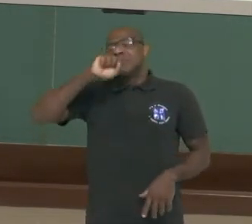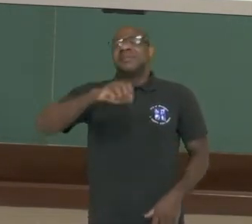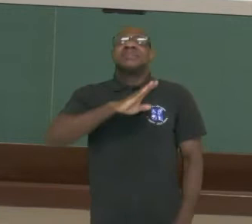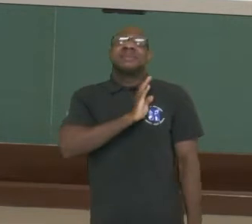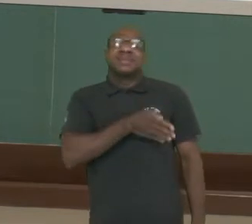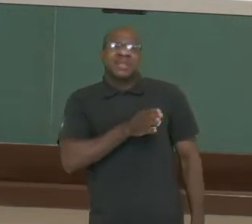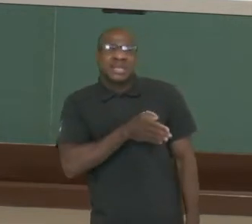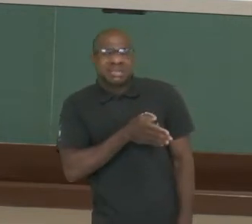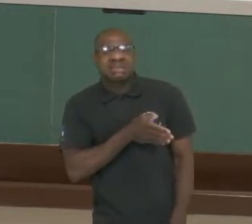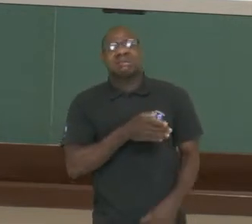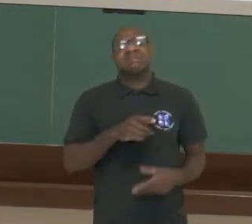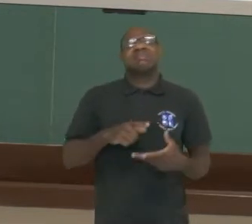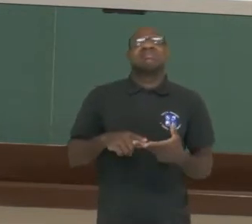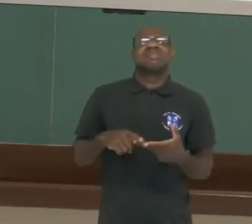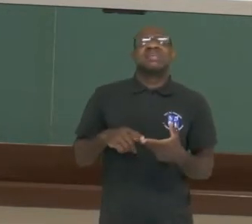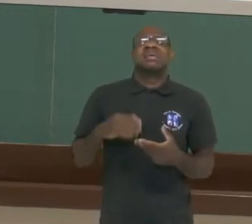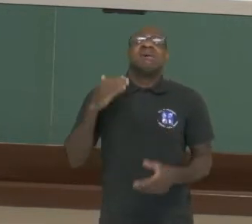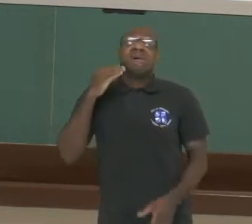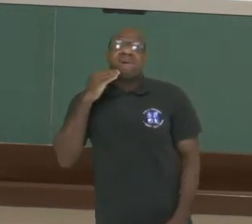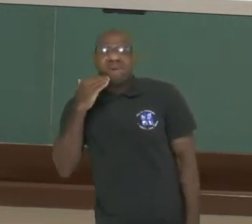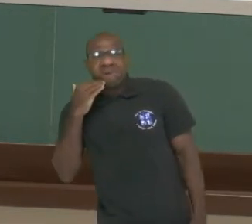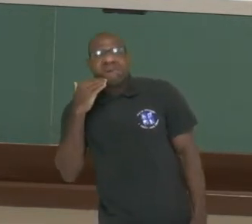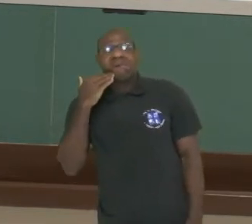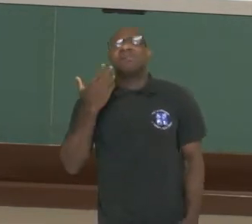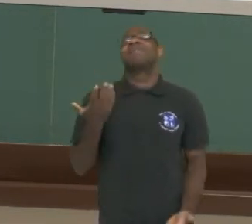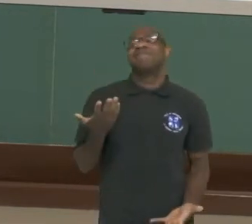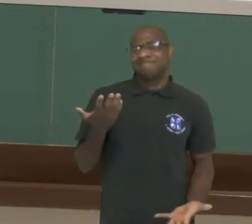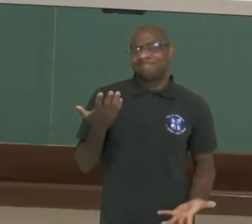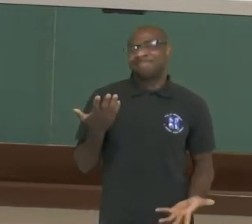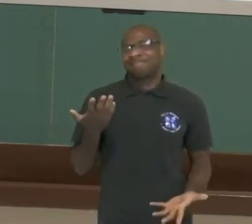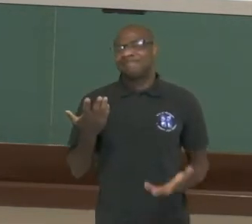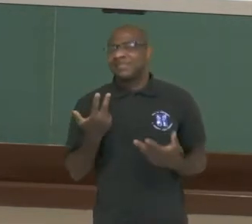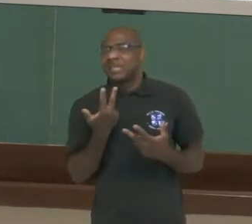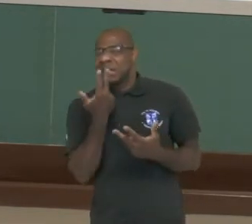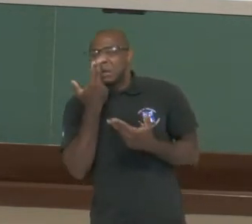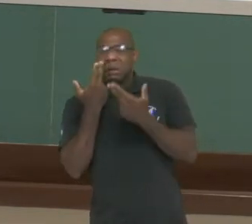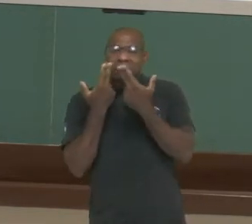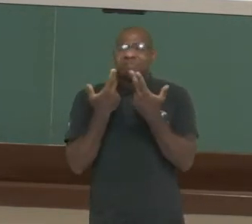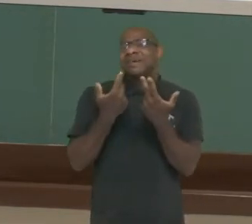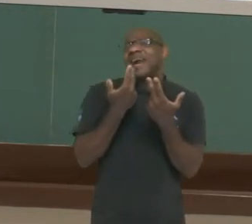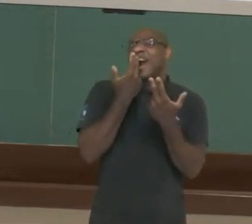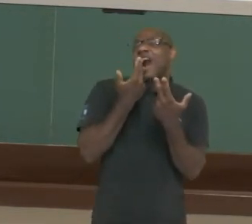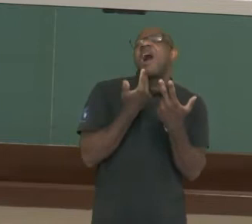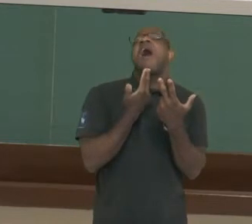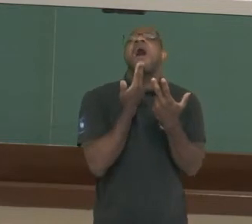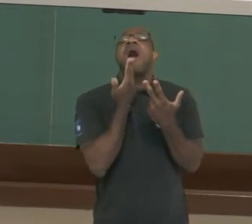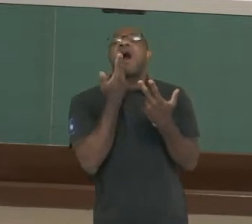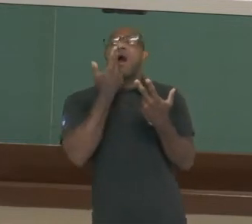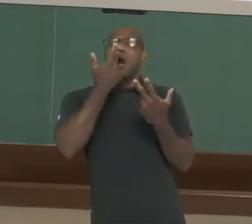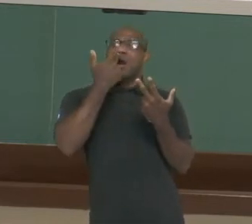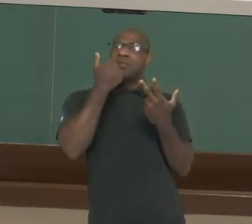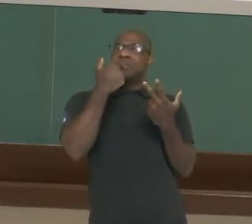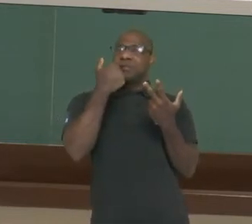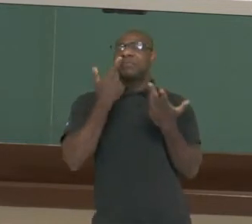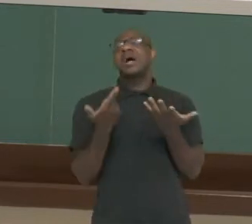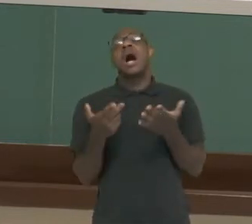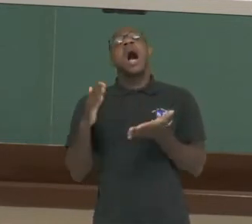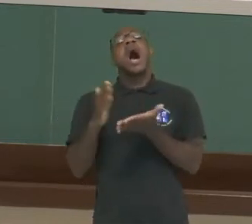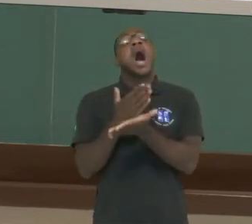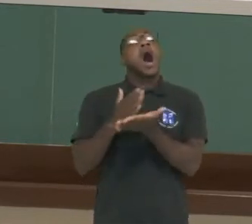cardíacas, falamos de má formação desse indivíduo. Então, por isso que alguns indivíduos